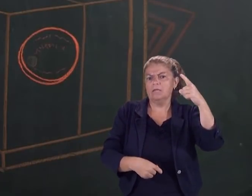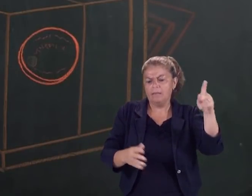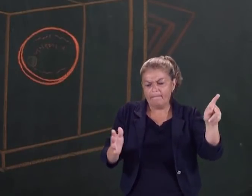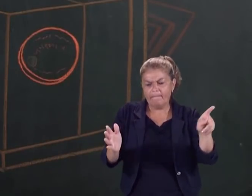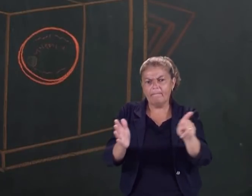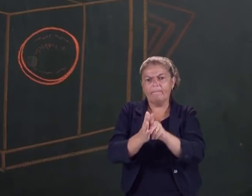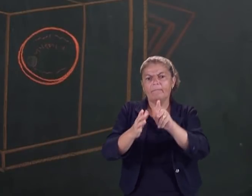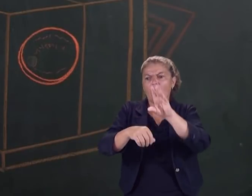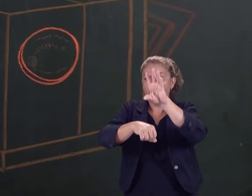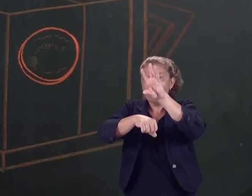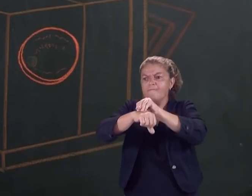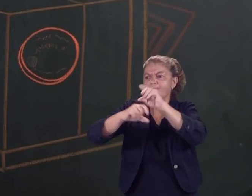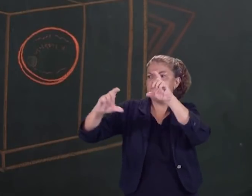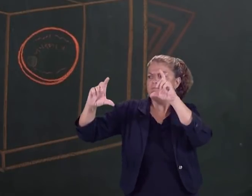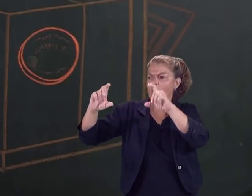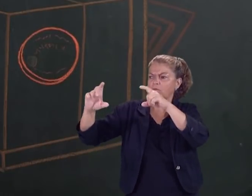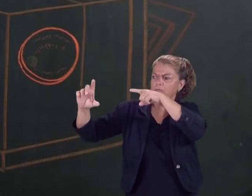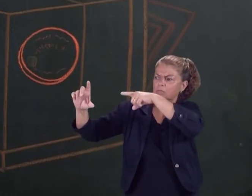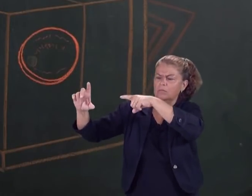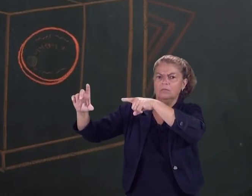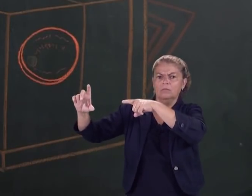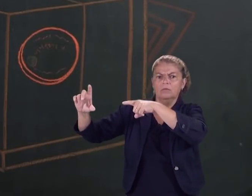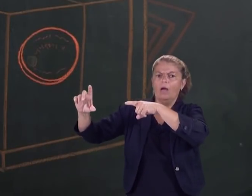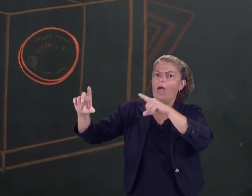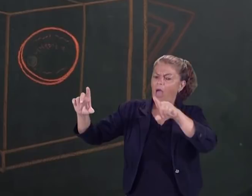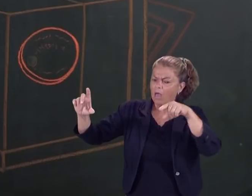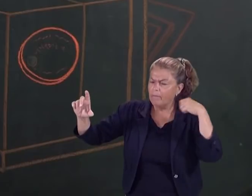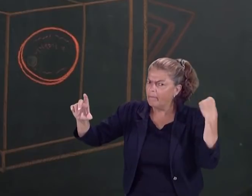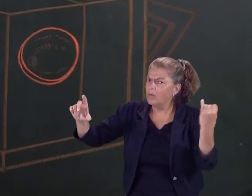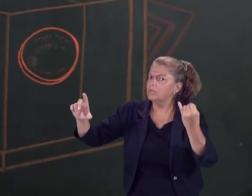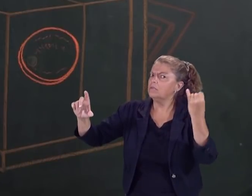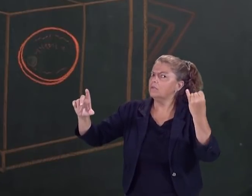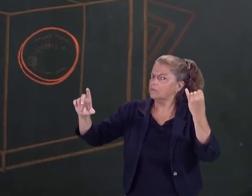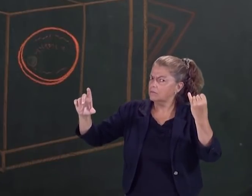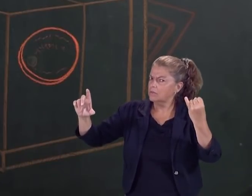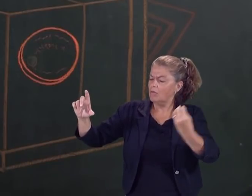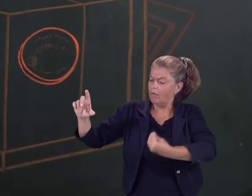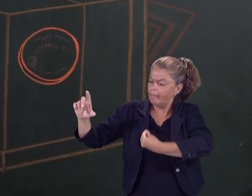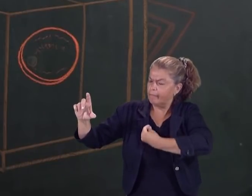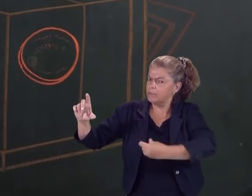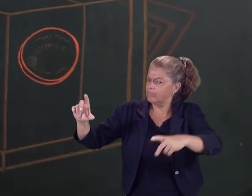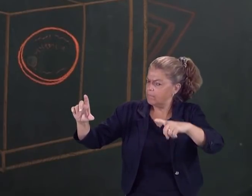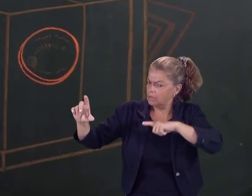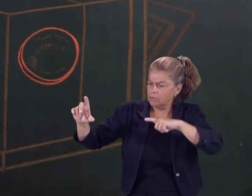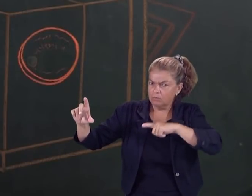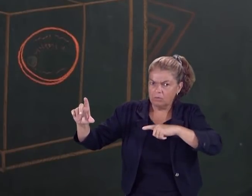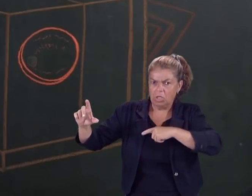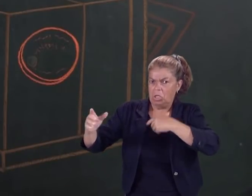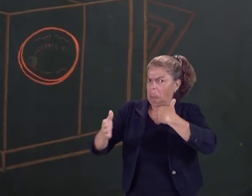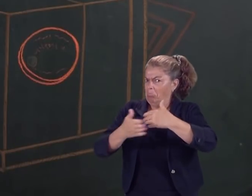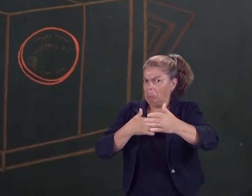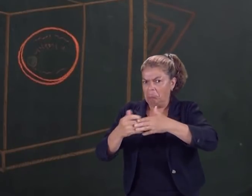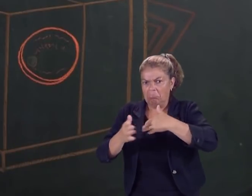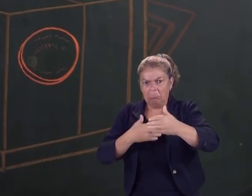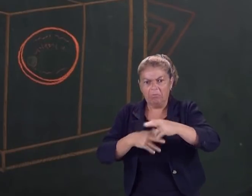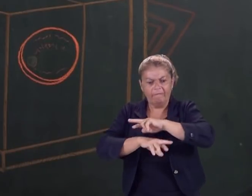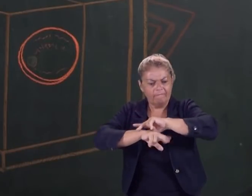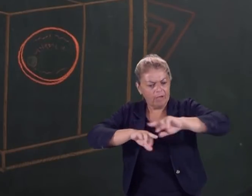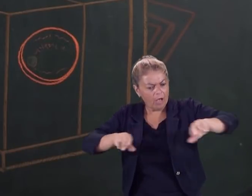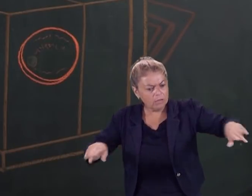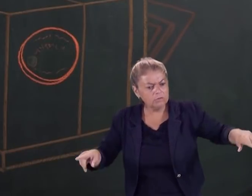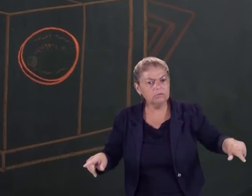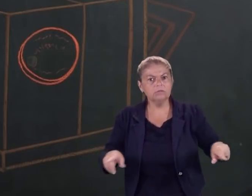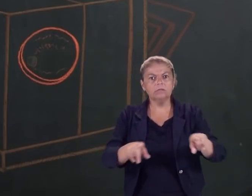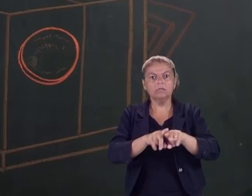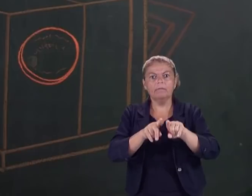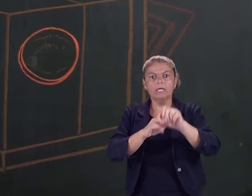que registra, que marca a sua história. Então, se você hoje, que vive aí no século 21, depois,